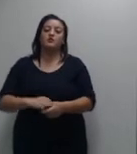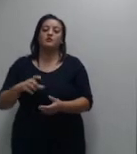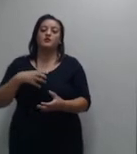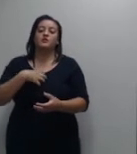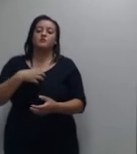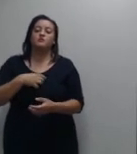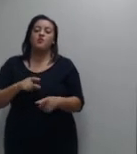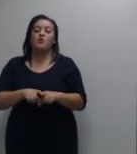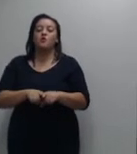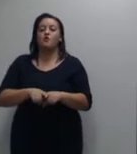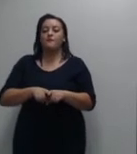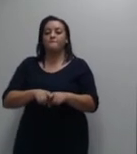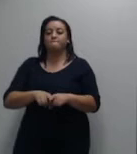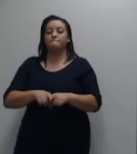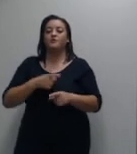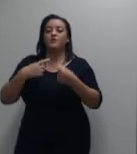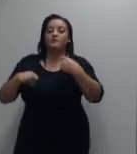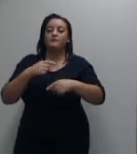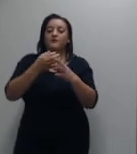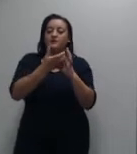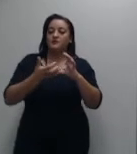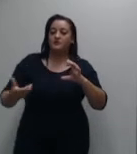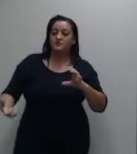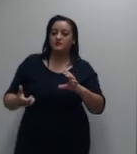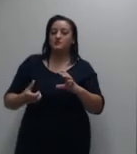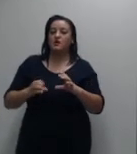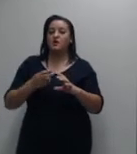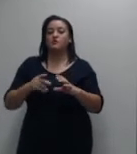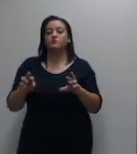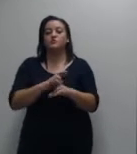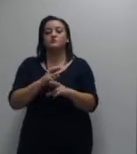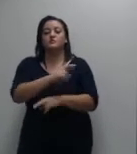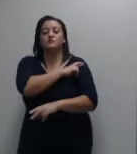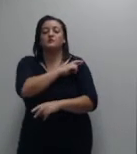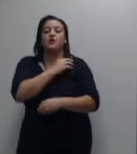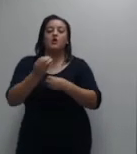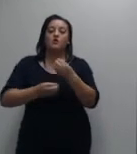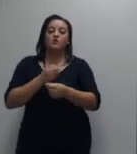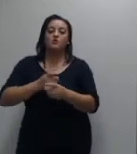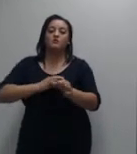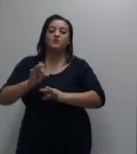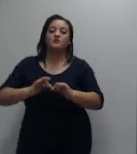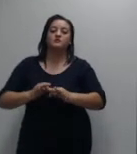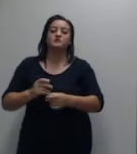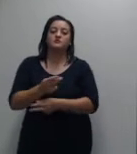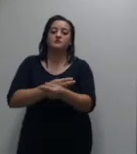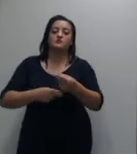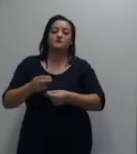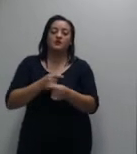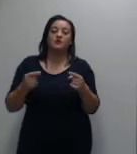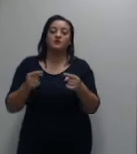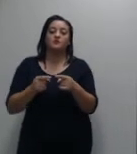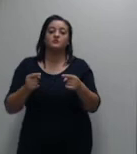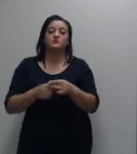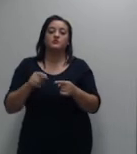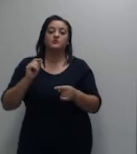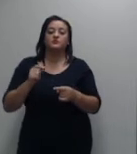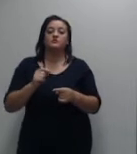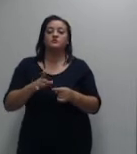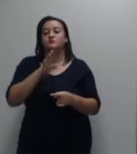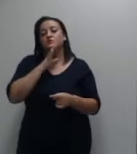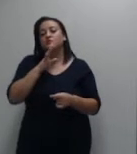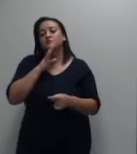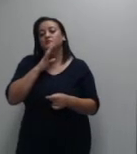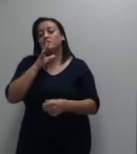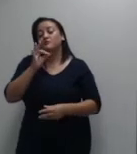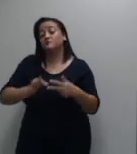a caracterização do resíduo do autor e como ordenador de despesa e objeto de apreciação pelo